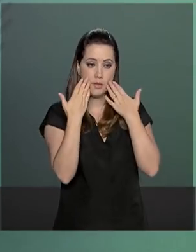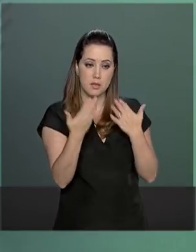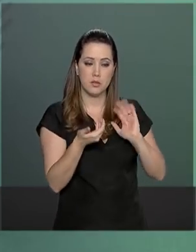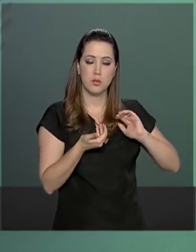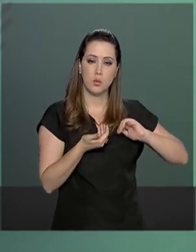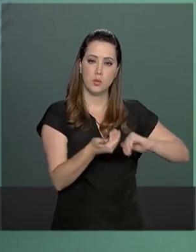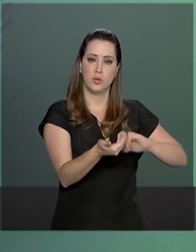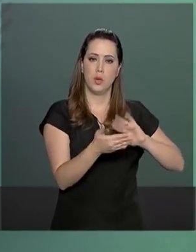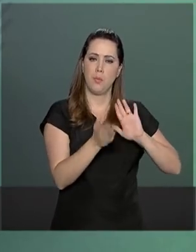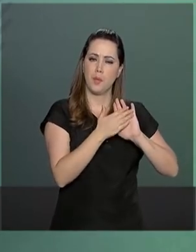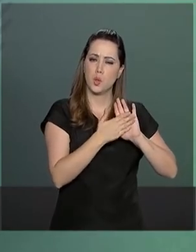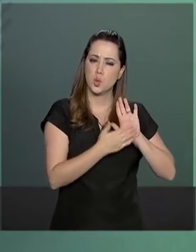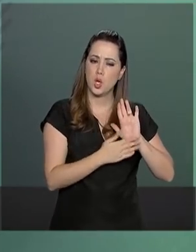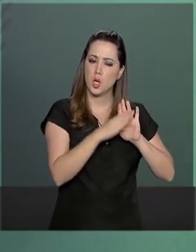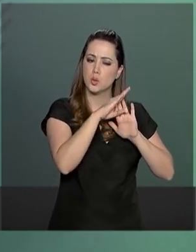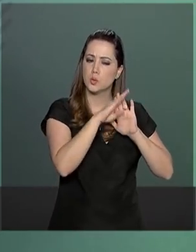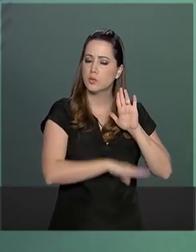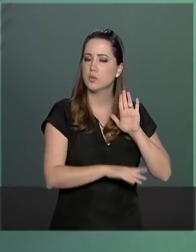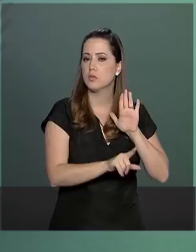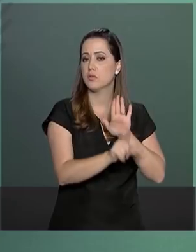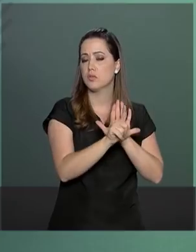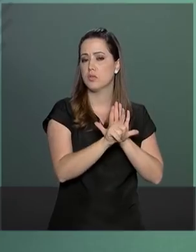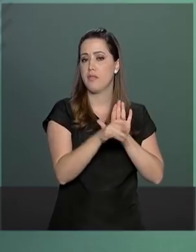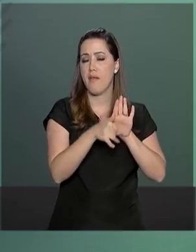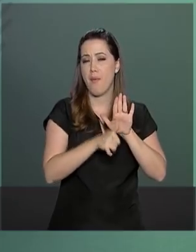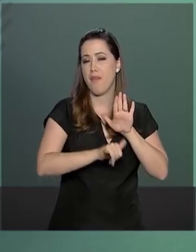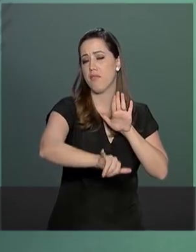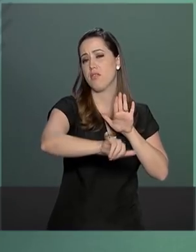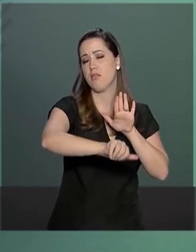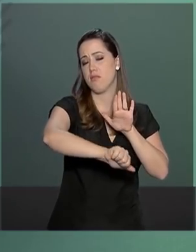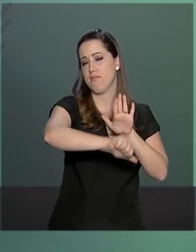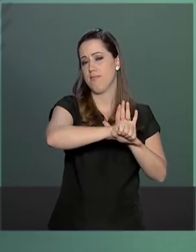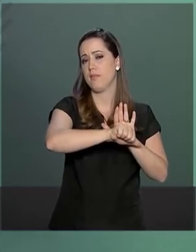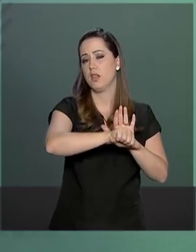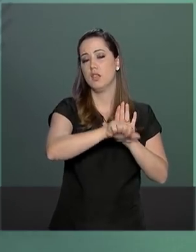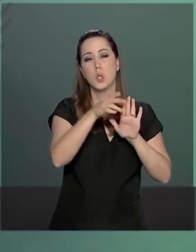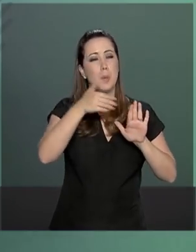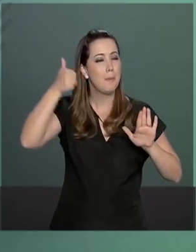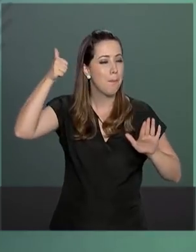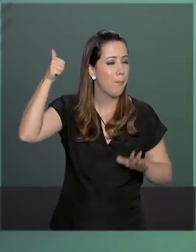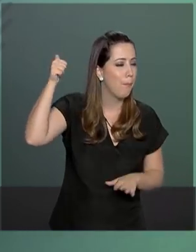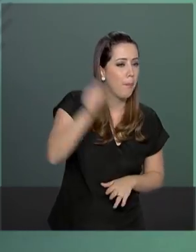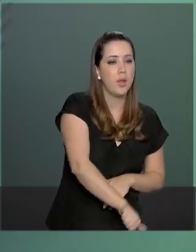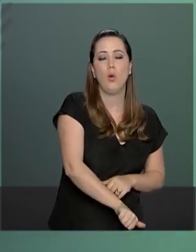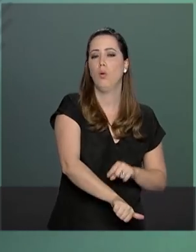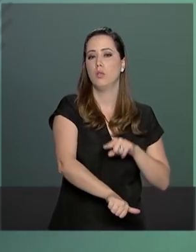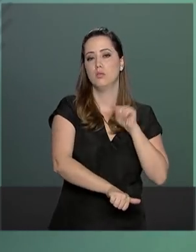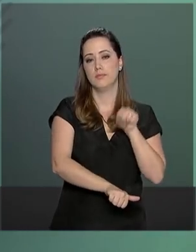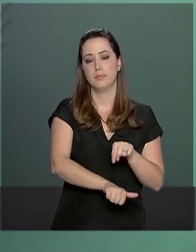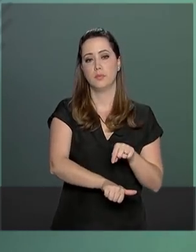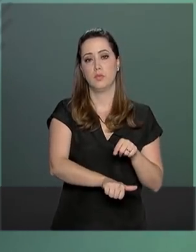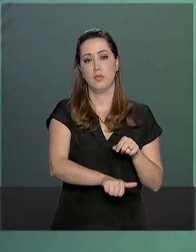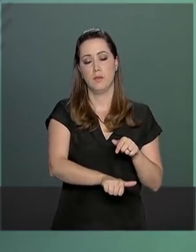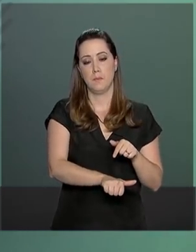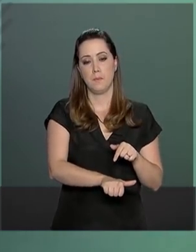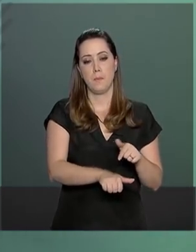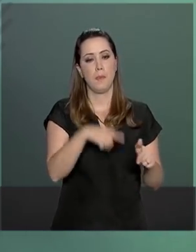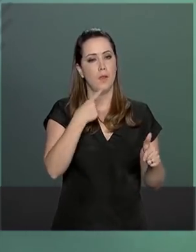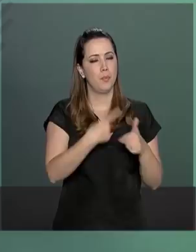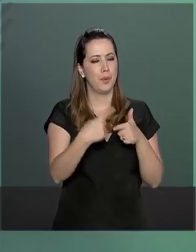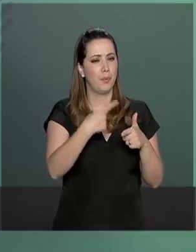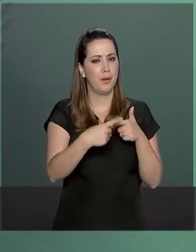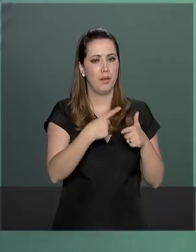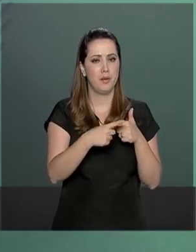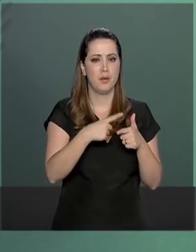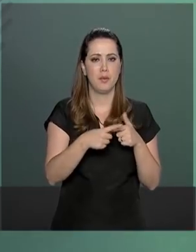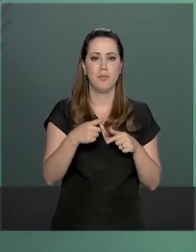projetos de lei que vão combater uma das piores causas da impossibilidade